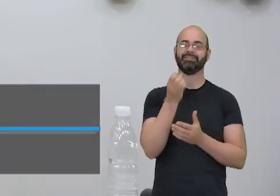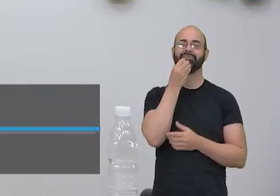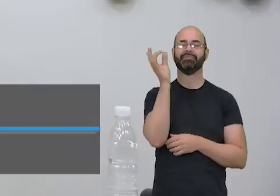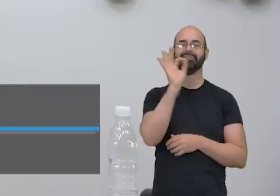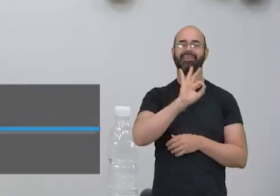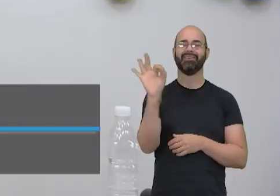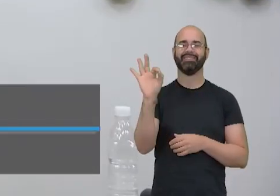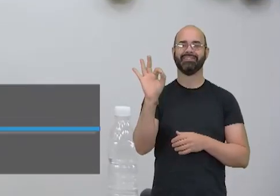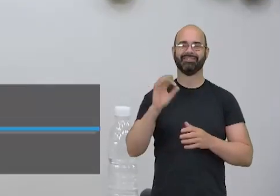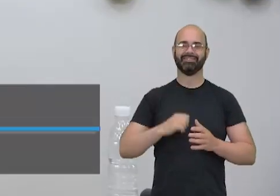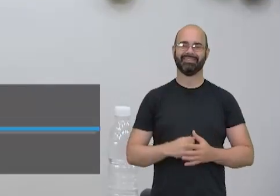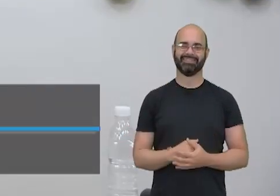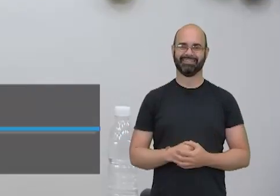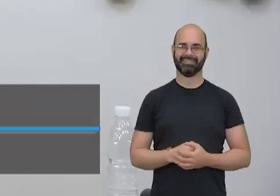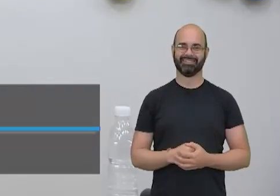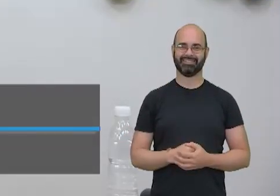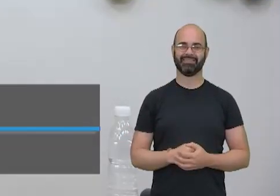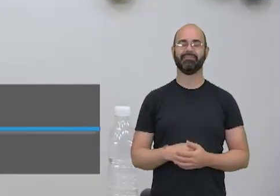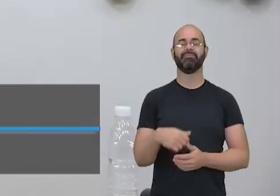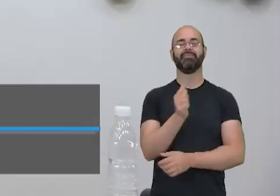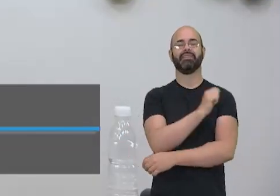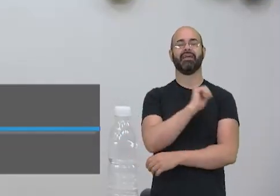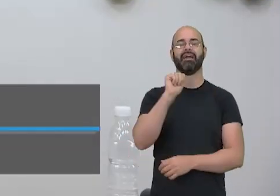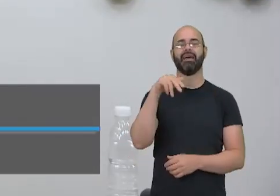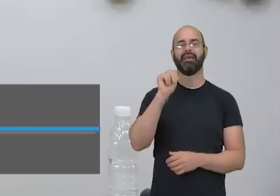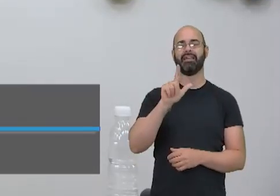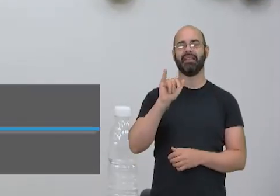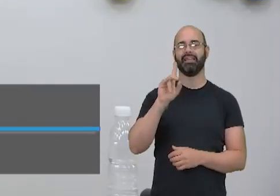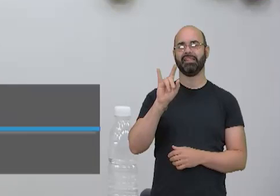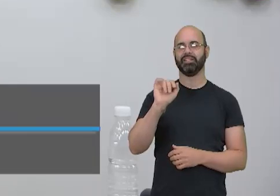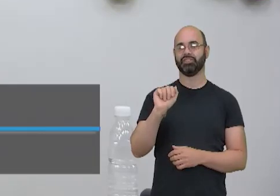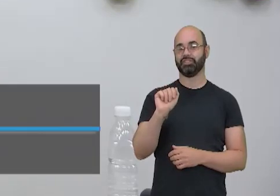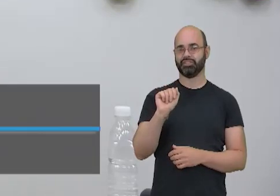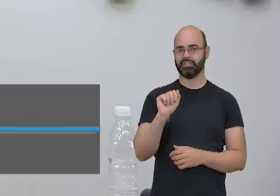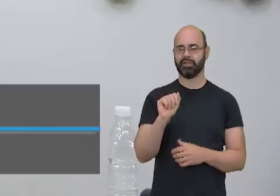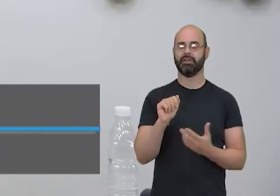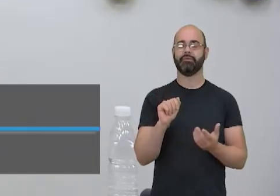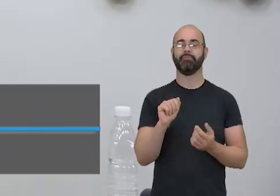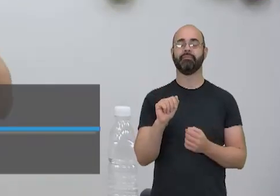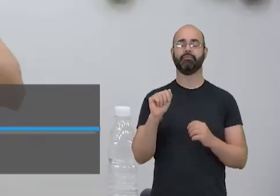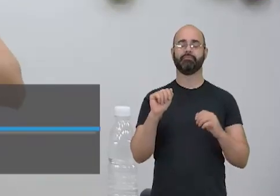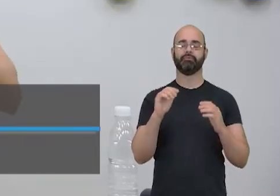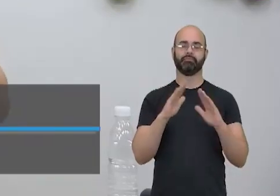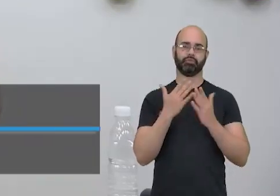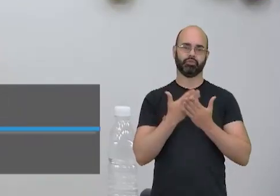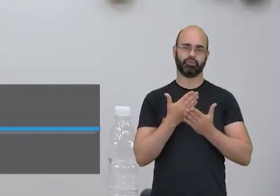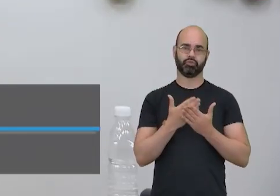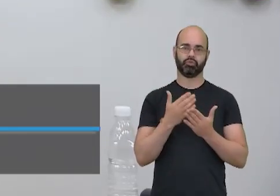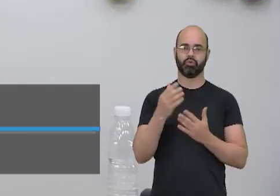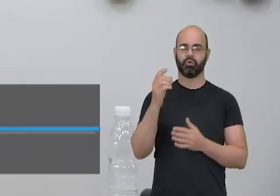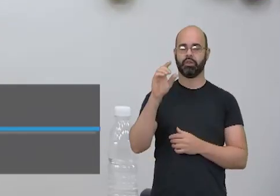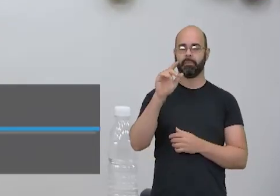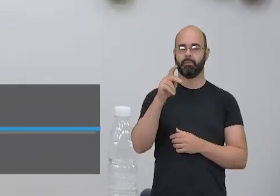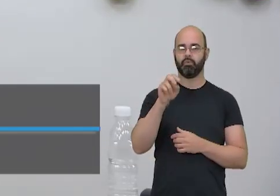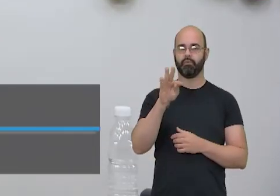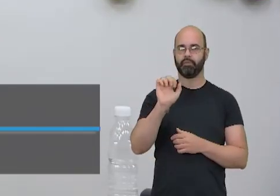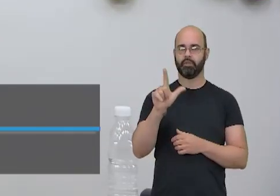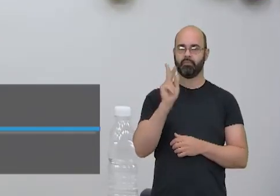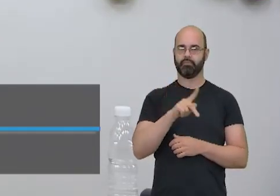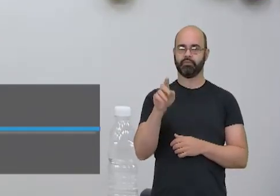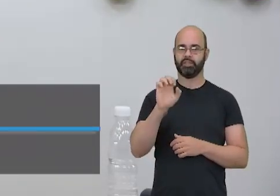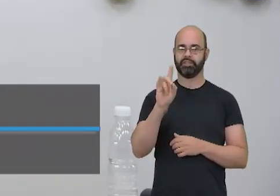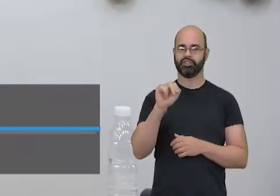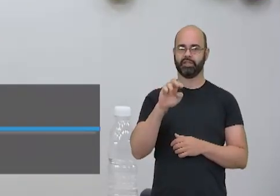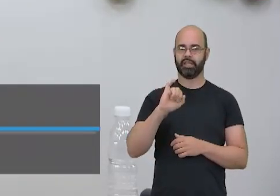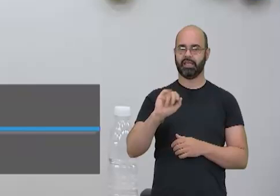tá? A aluna Ana Lídia, da Escola Josefa de Castro Pontal, da Pro Edneia. Obrigada